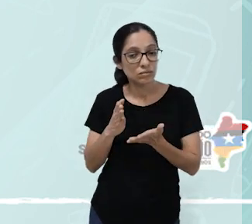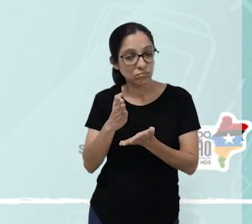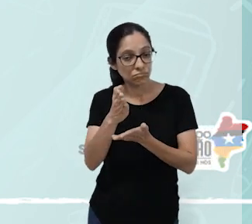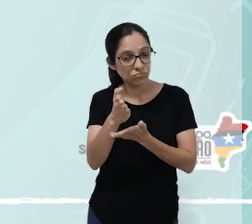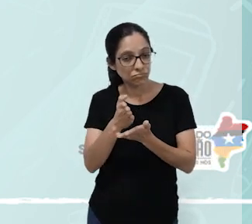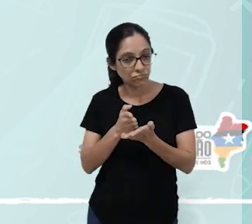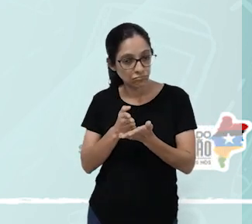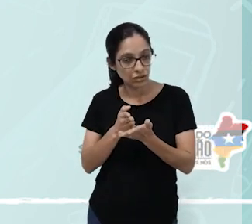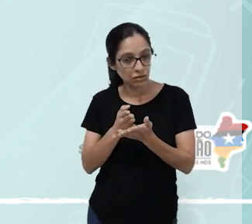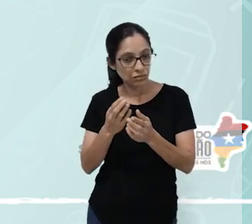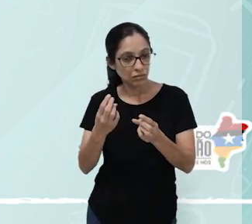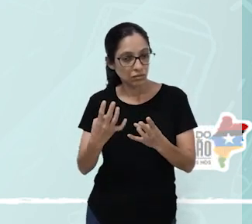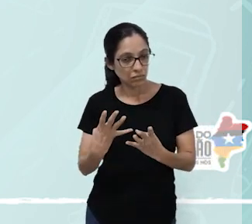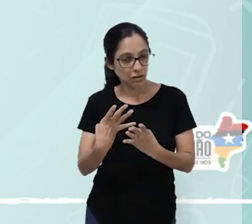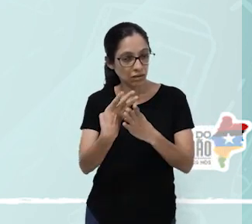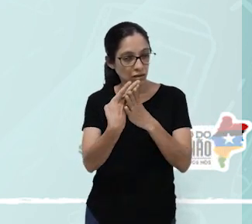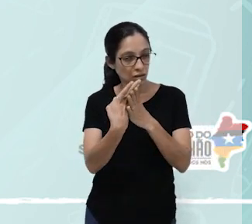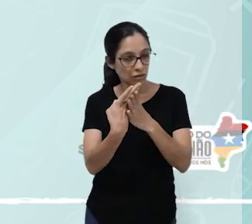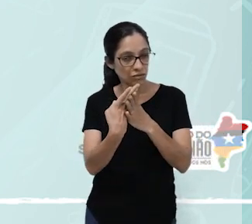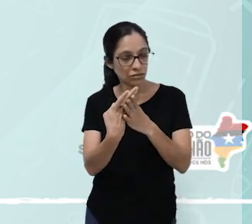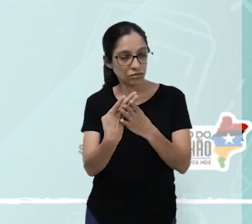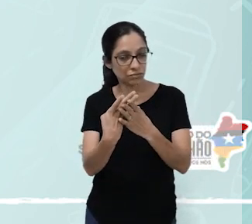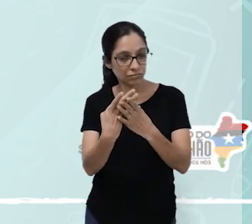uma rede, posicionada a